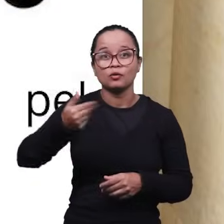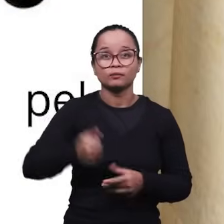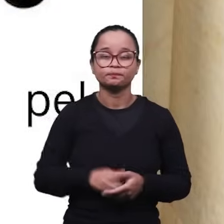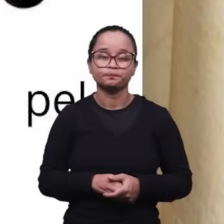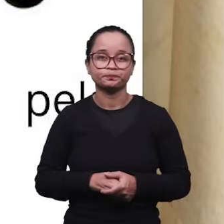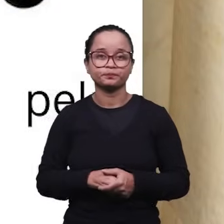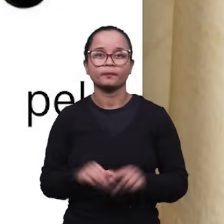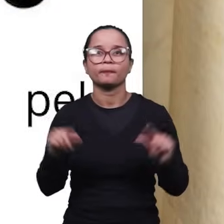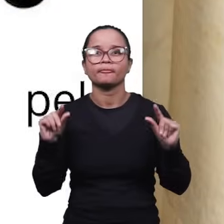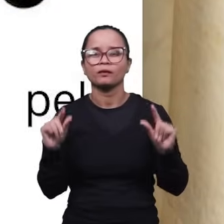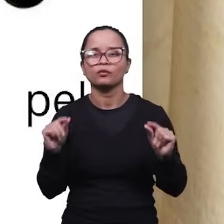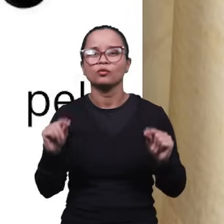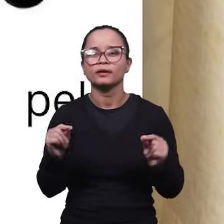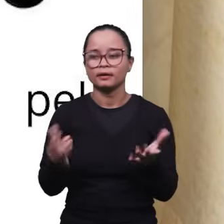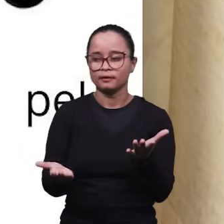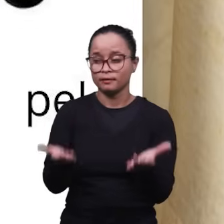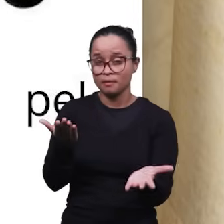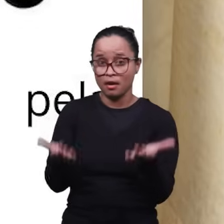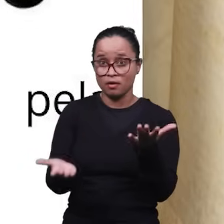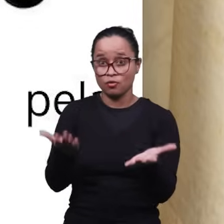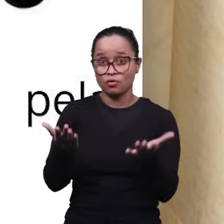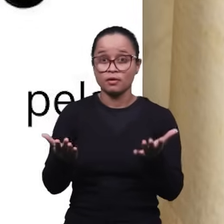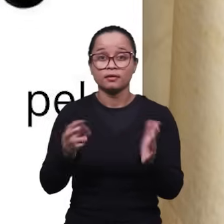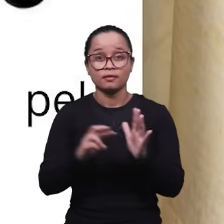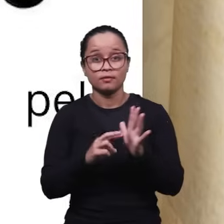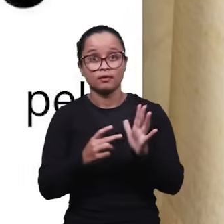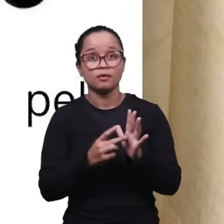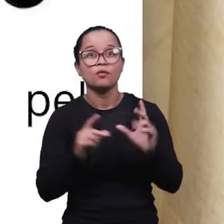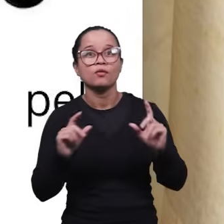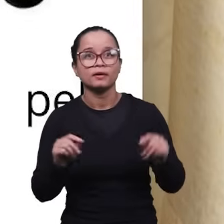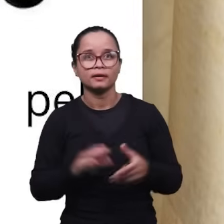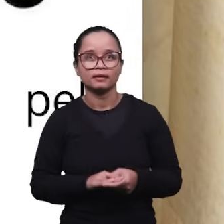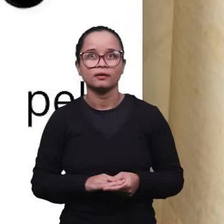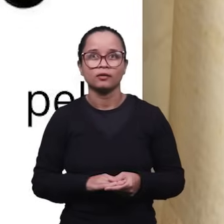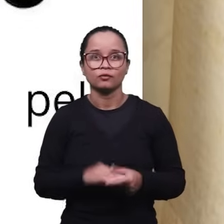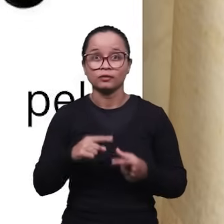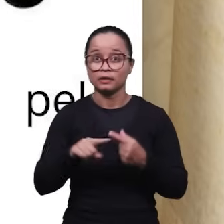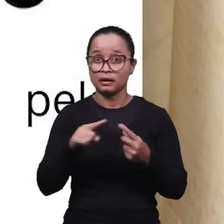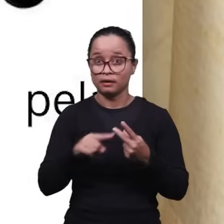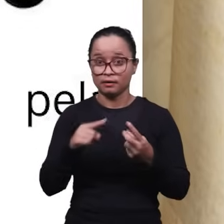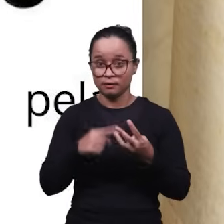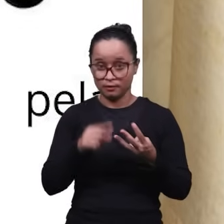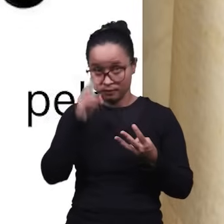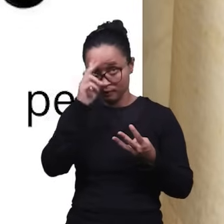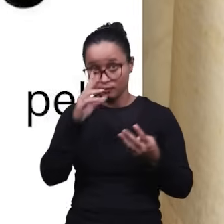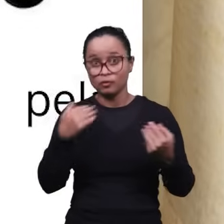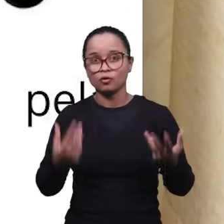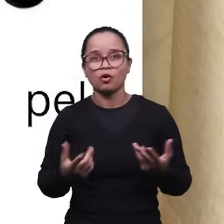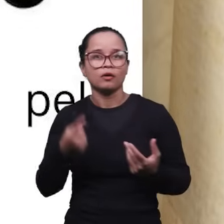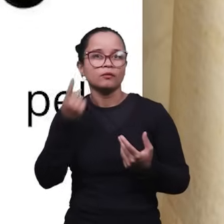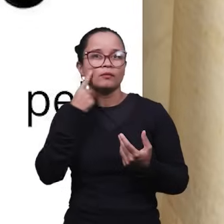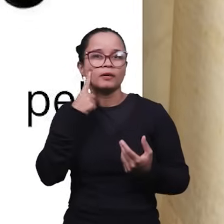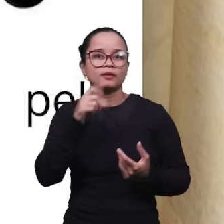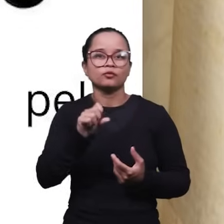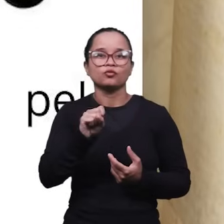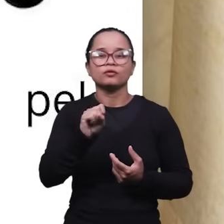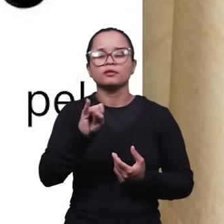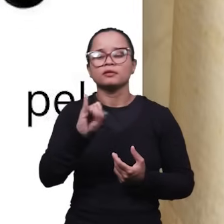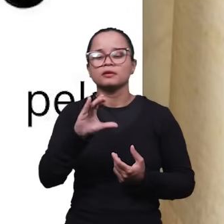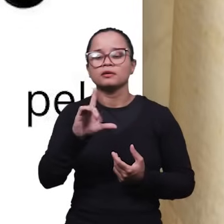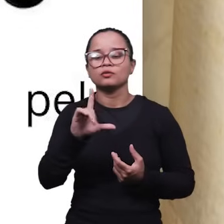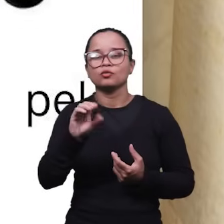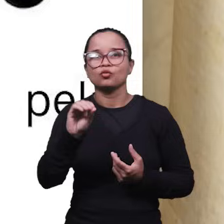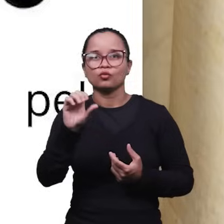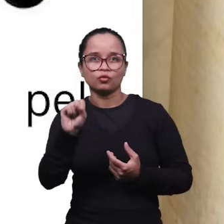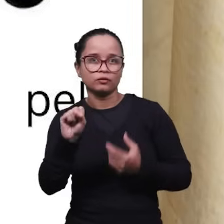eram essas medidas de peso, o ciclo, a mina e o talento. Olha só, o ciclo, vocês vão ver